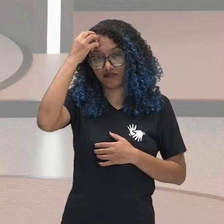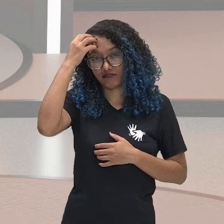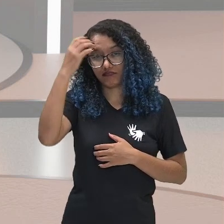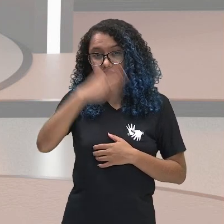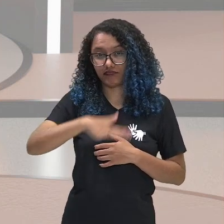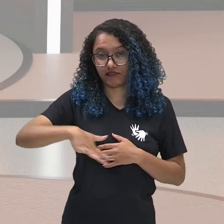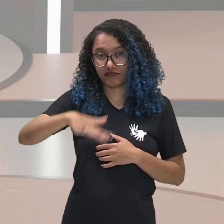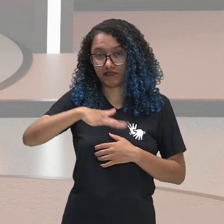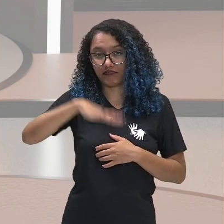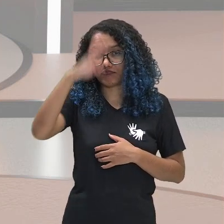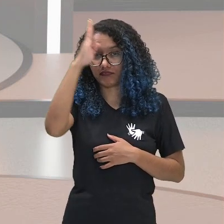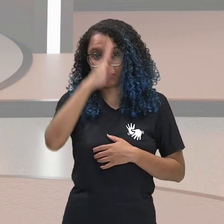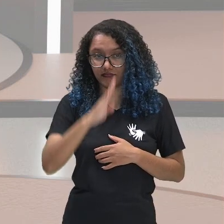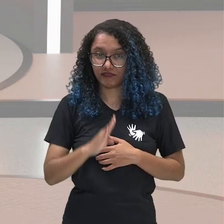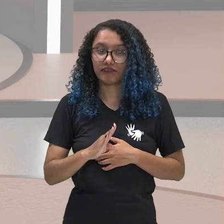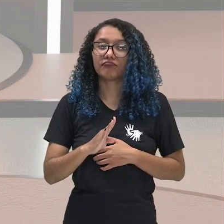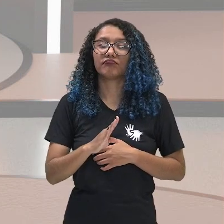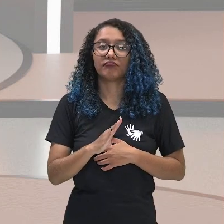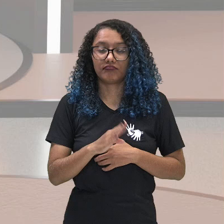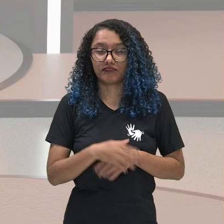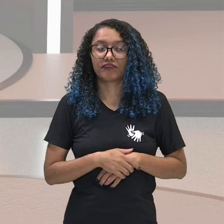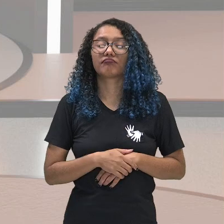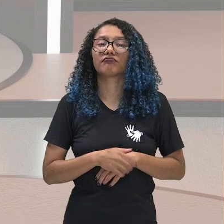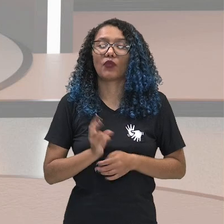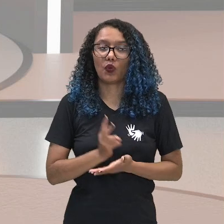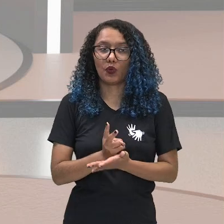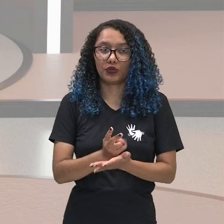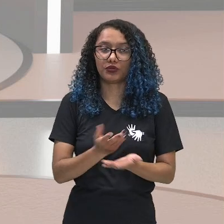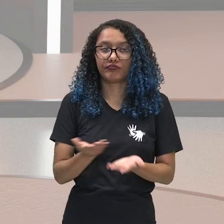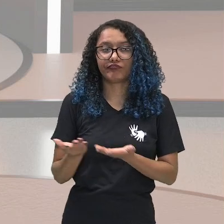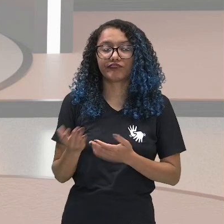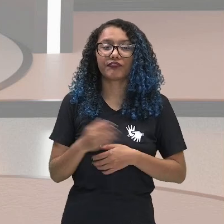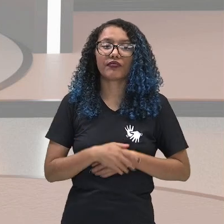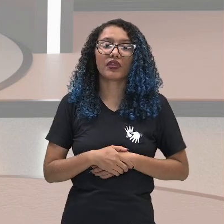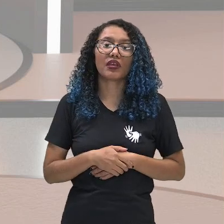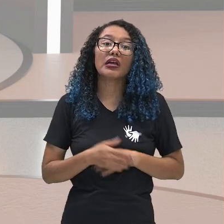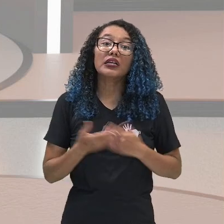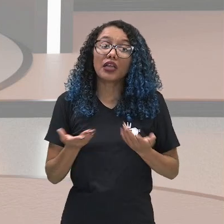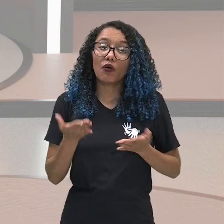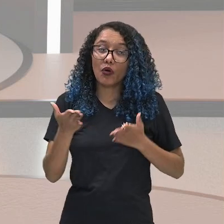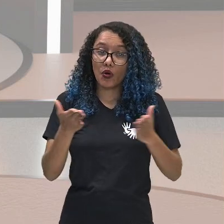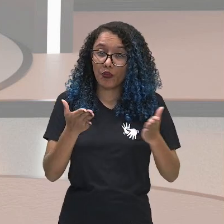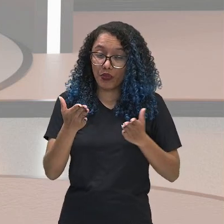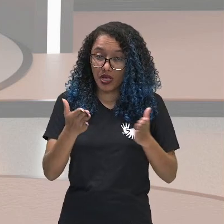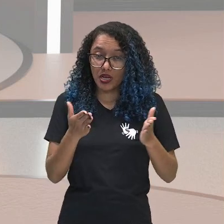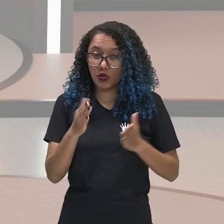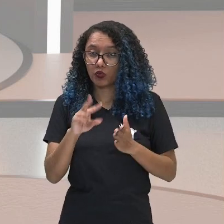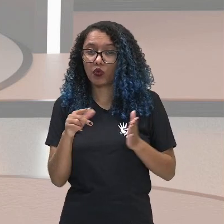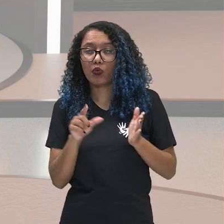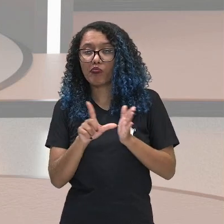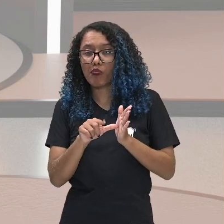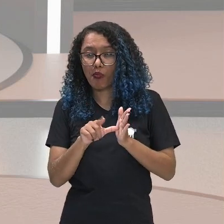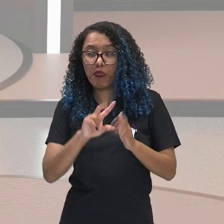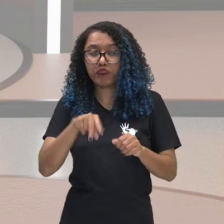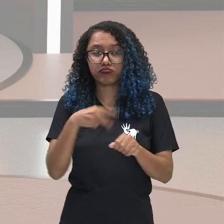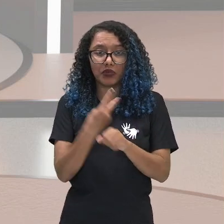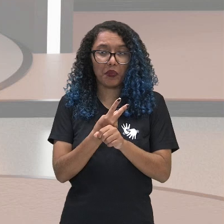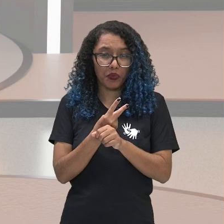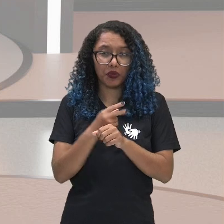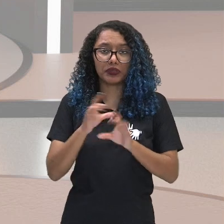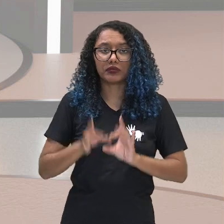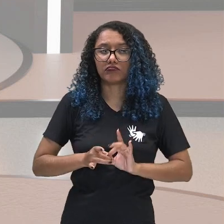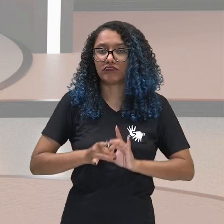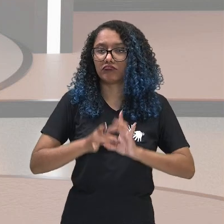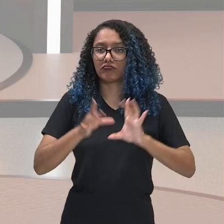ver adiante. Olha só, então, nós temos, então, este período aí que a gente vai chamar, então, de pós-independência, ele vai ser